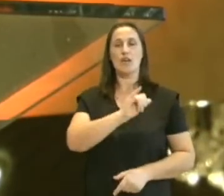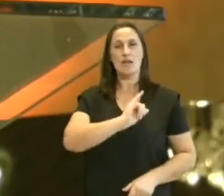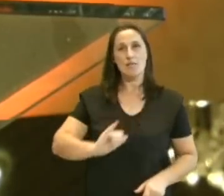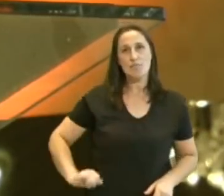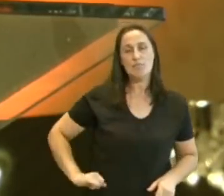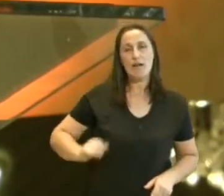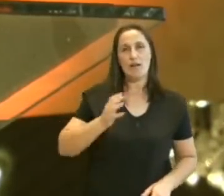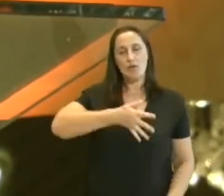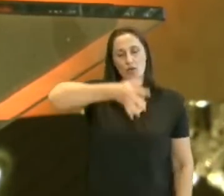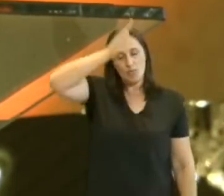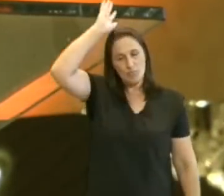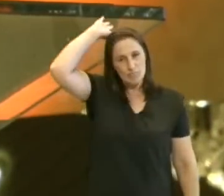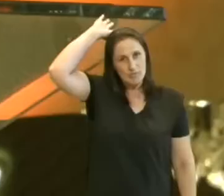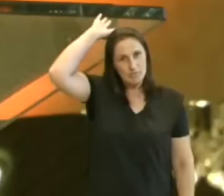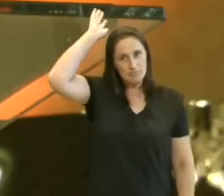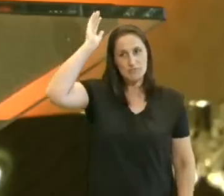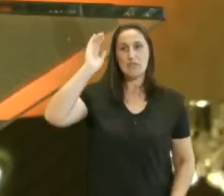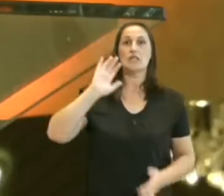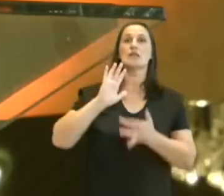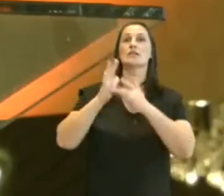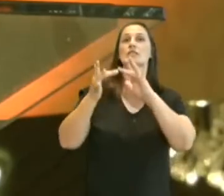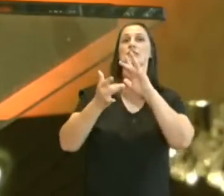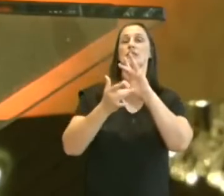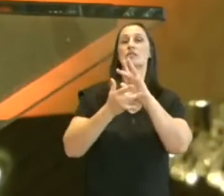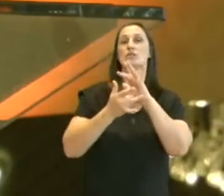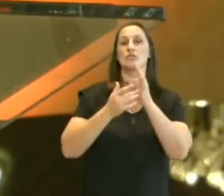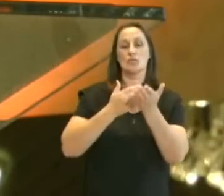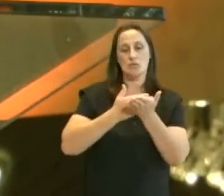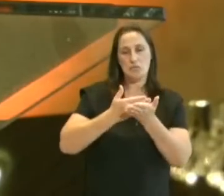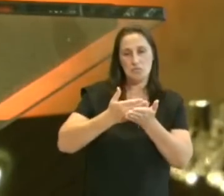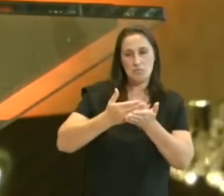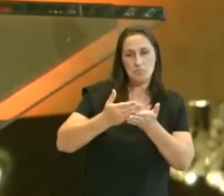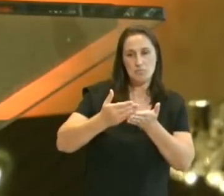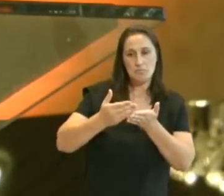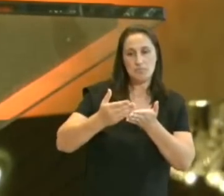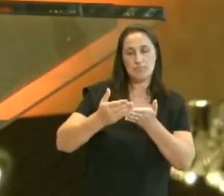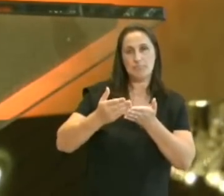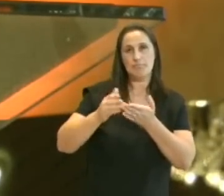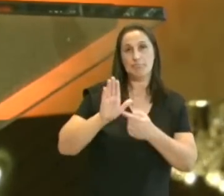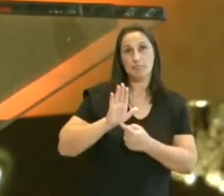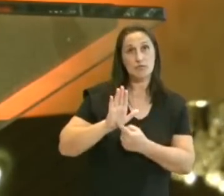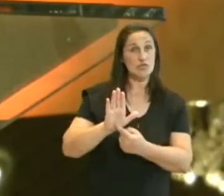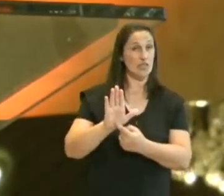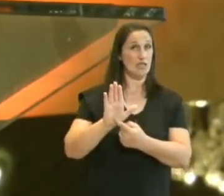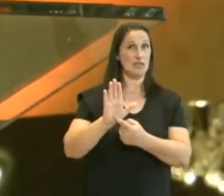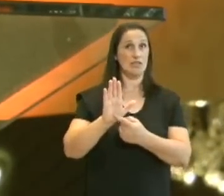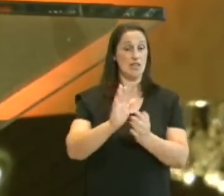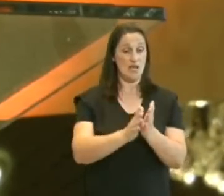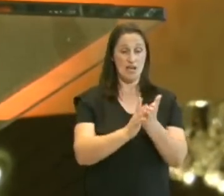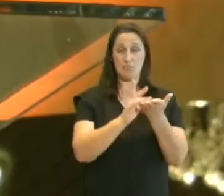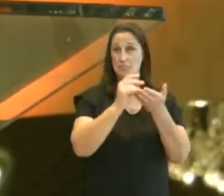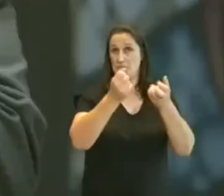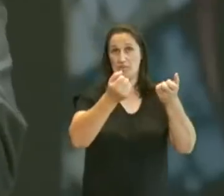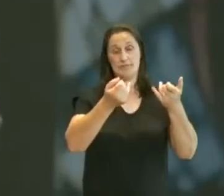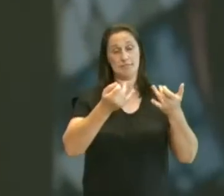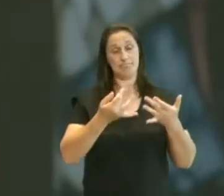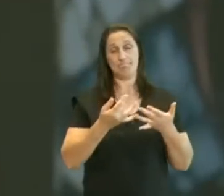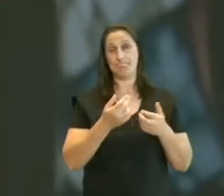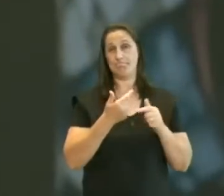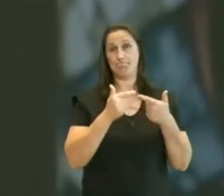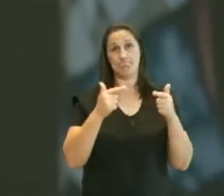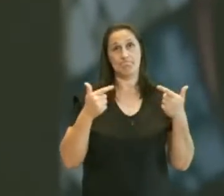E aí Jesus começa a mostrar que não está escrito isso nas Escrituras, e que essa não é a verdade sobre